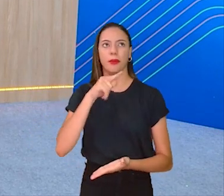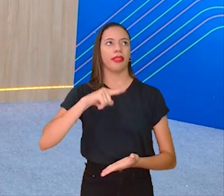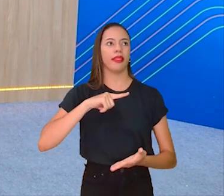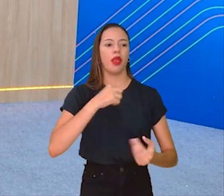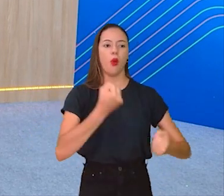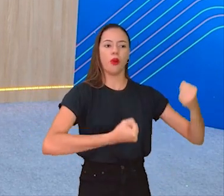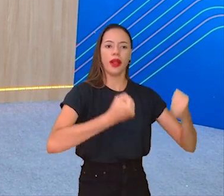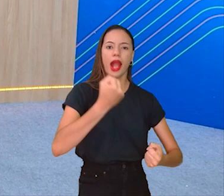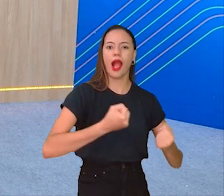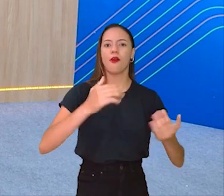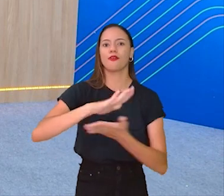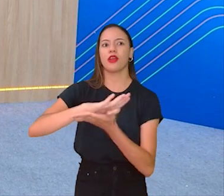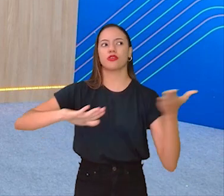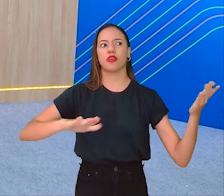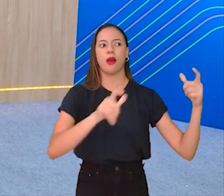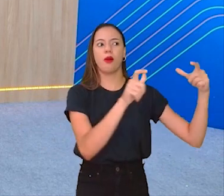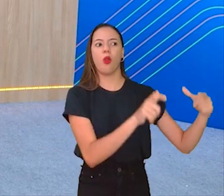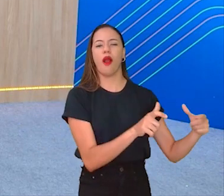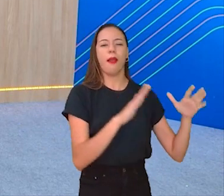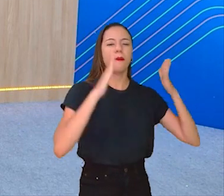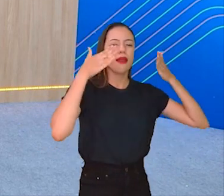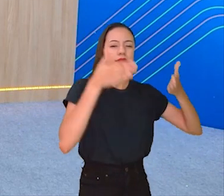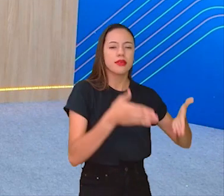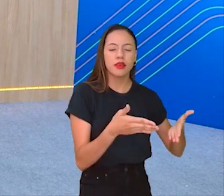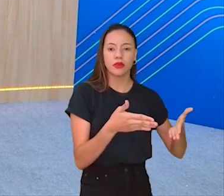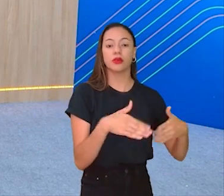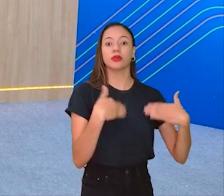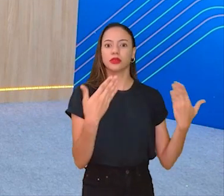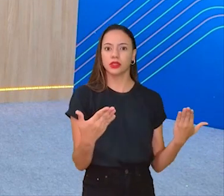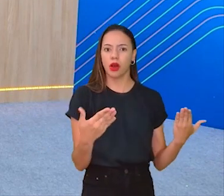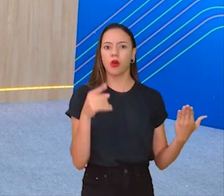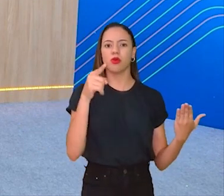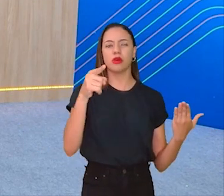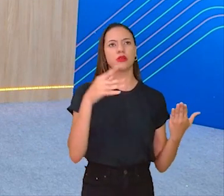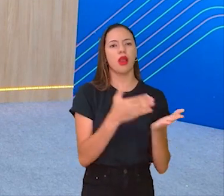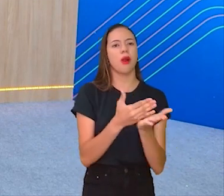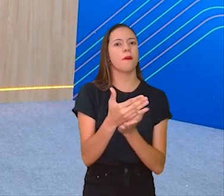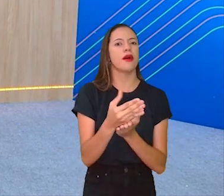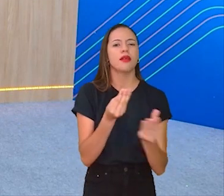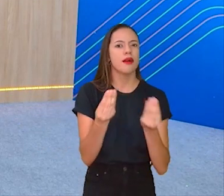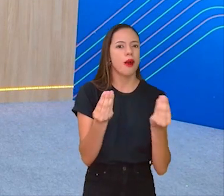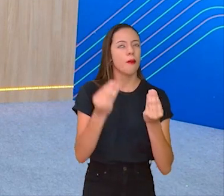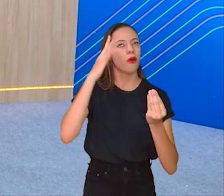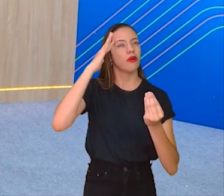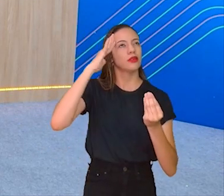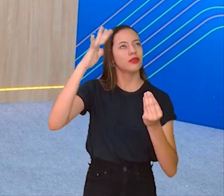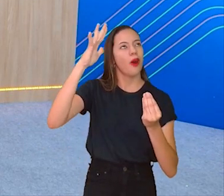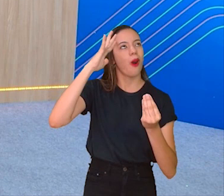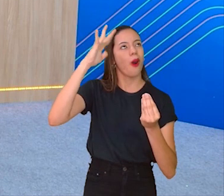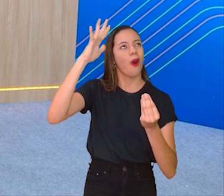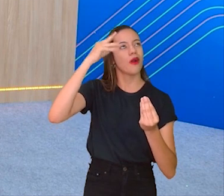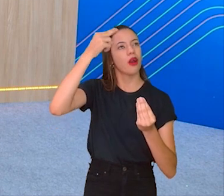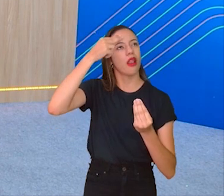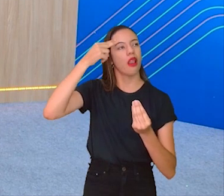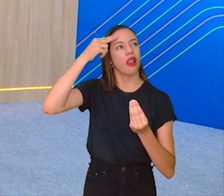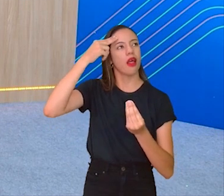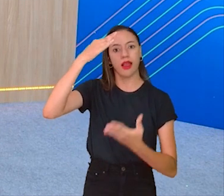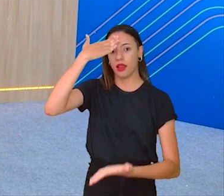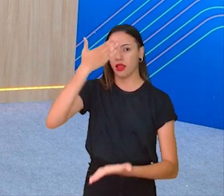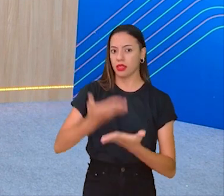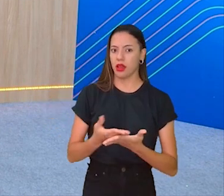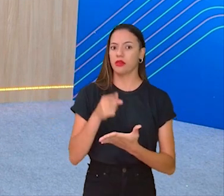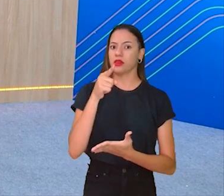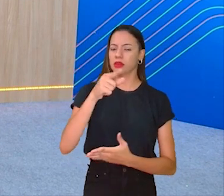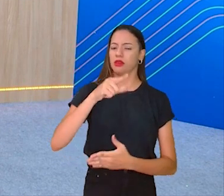X, viajar para tal local. Mas começa, como disse Armando, com um sonho. Você vai sonhar com aquilo e aí acreditar que você